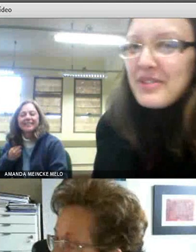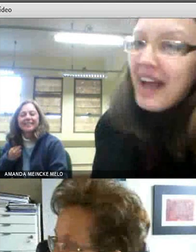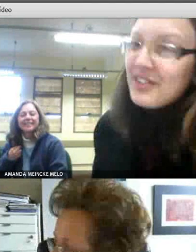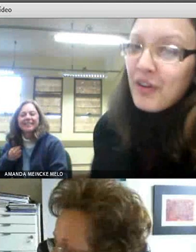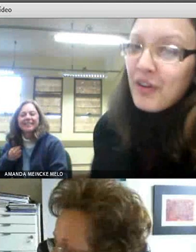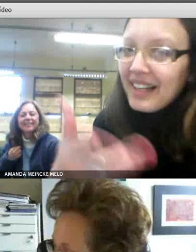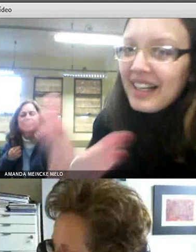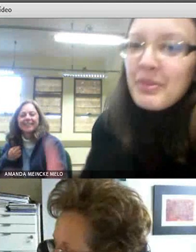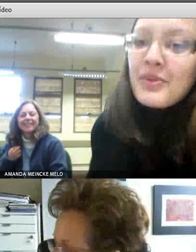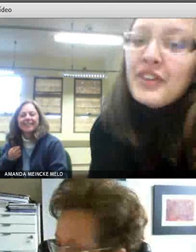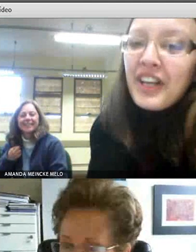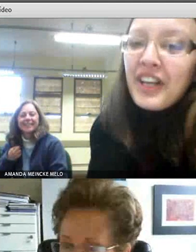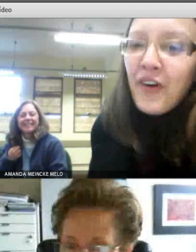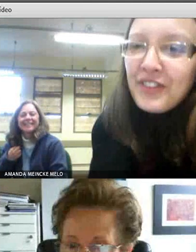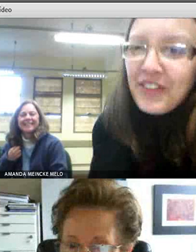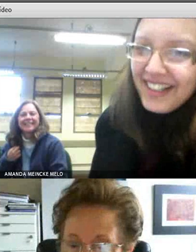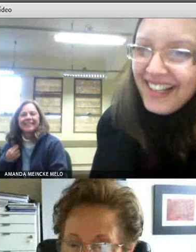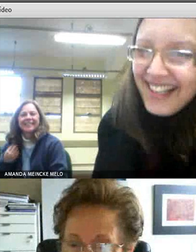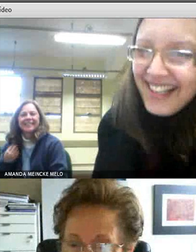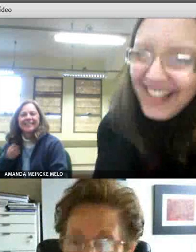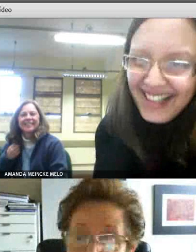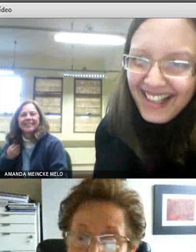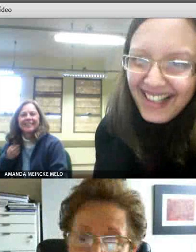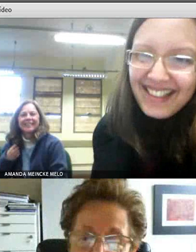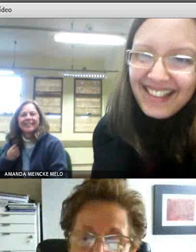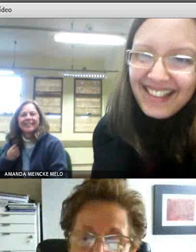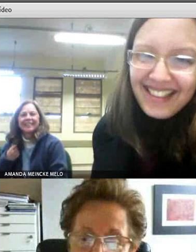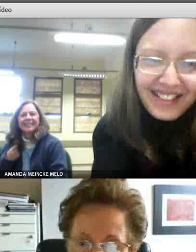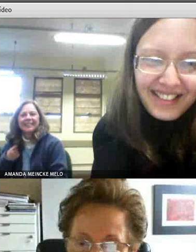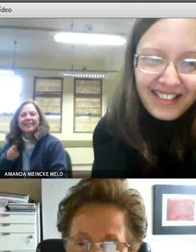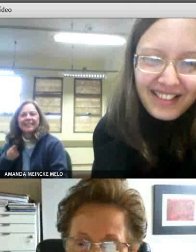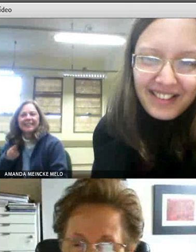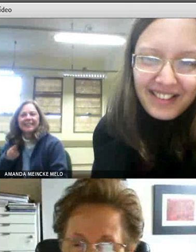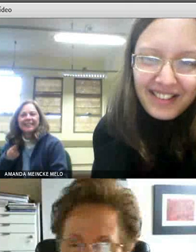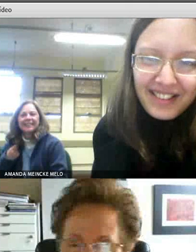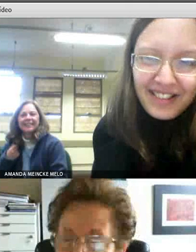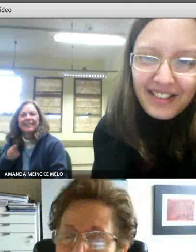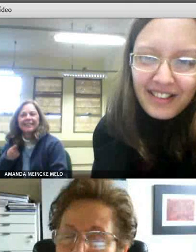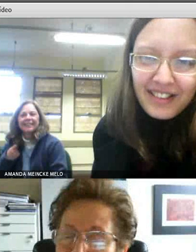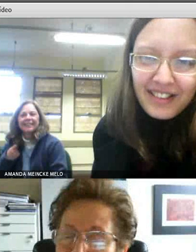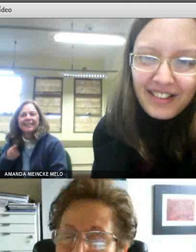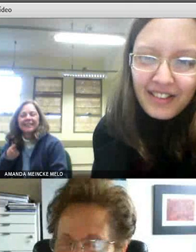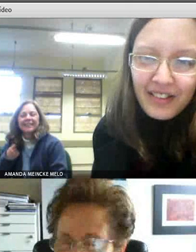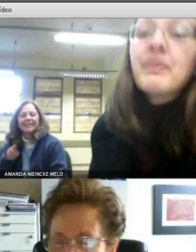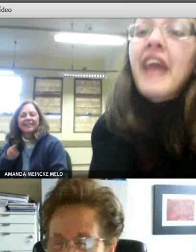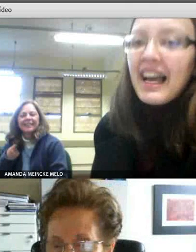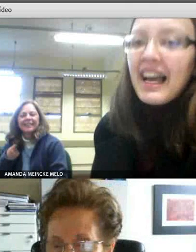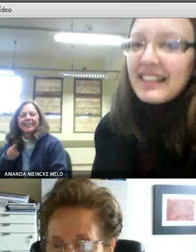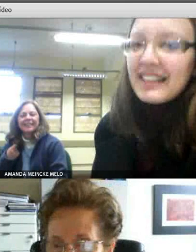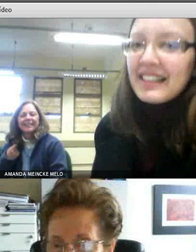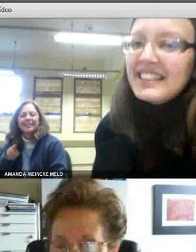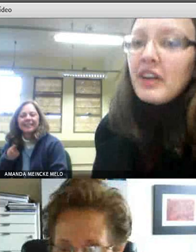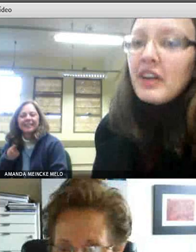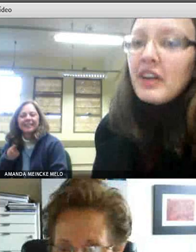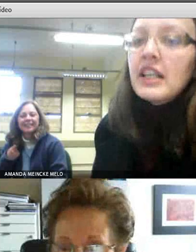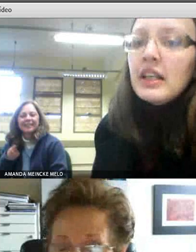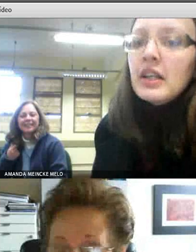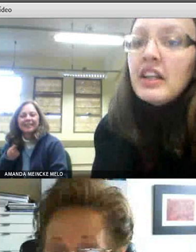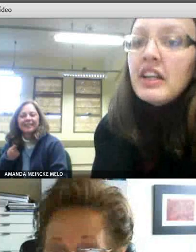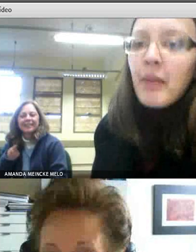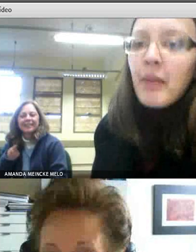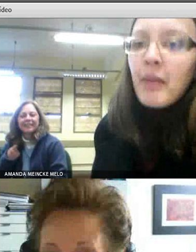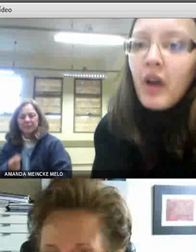Também. Ou marcamos um outro encontro. Bruno está dando um beijo para vocês também. Tá, tá sim, eu posso ler. Eu vou encontrar